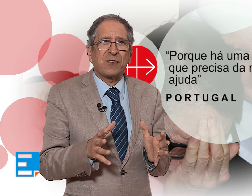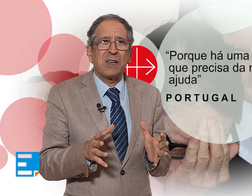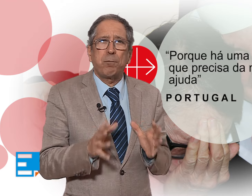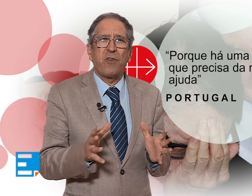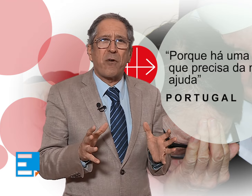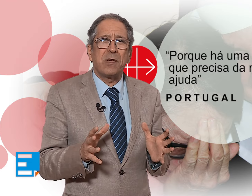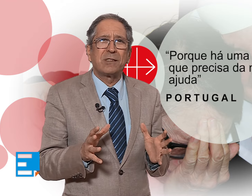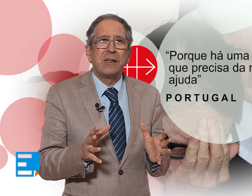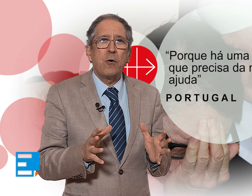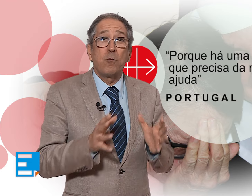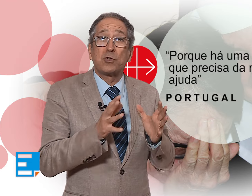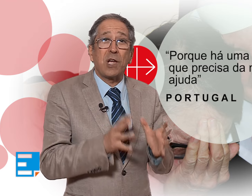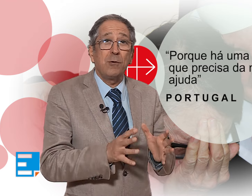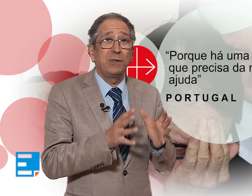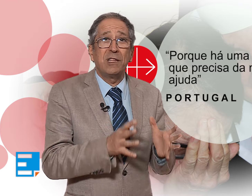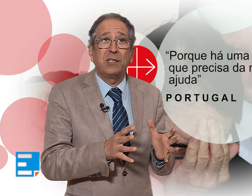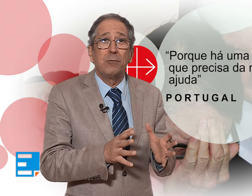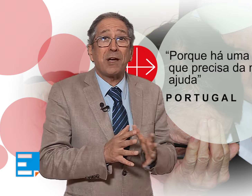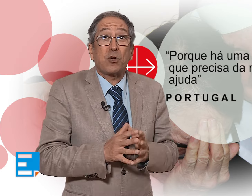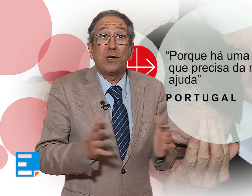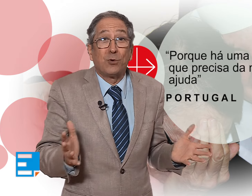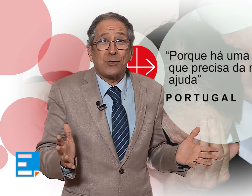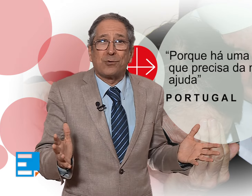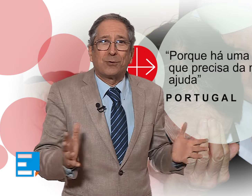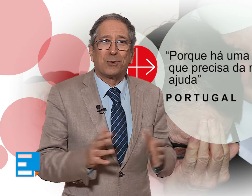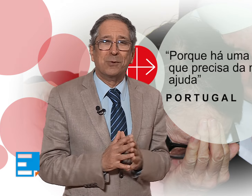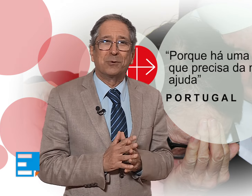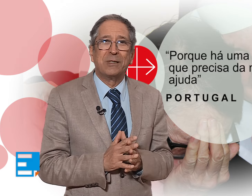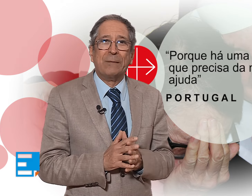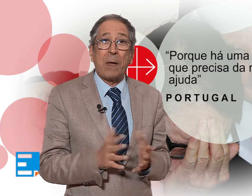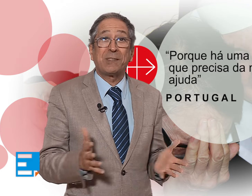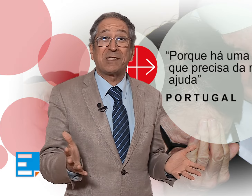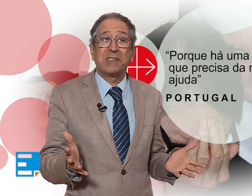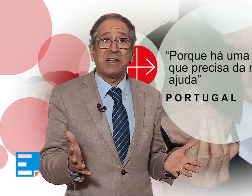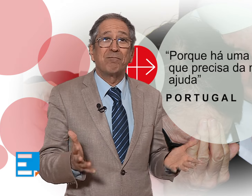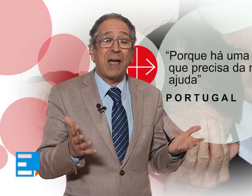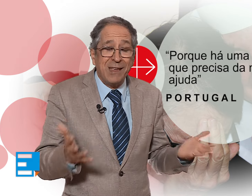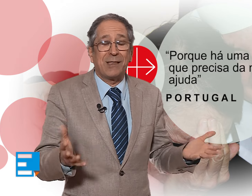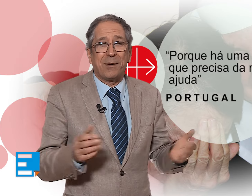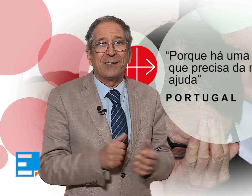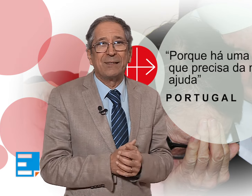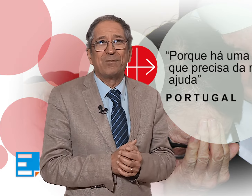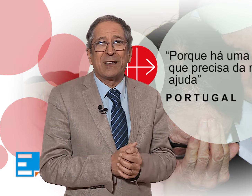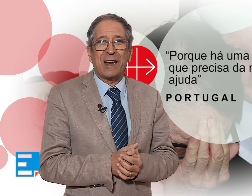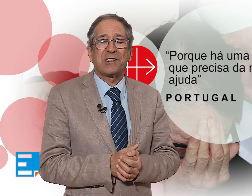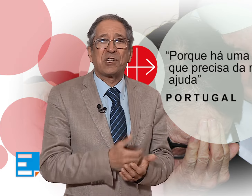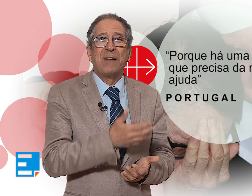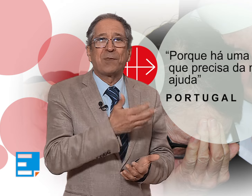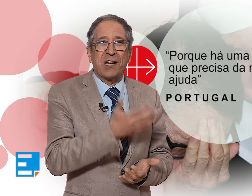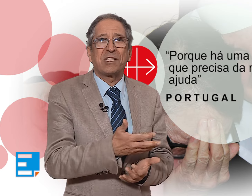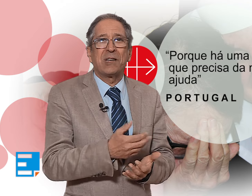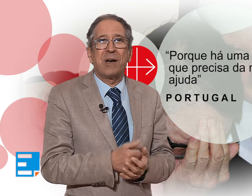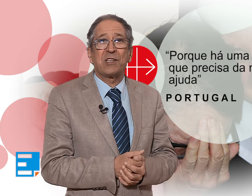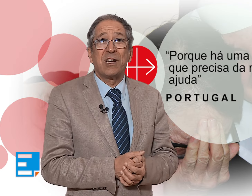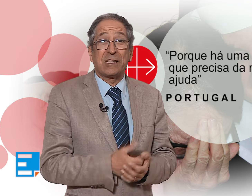Este deve ser, provavelmente, o mosteiro beneditino mais ruidoso em todo o mundo. Apetece dizer, ainda bem, graças